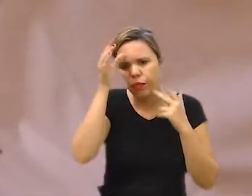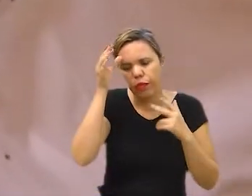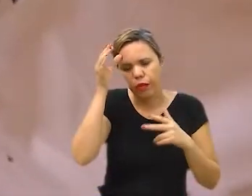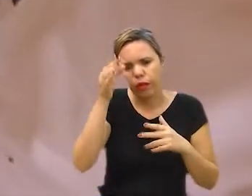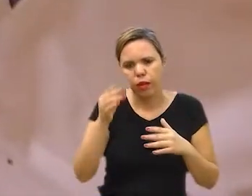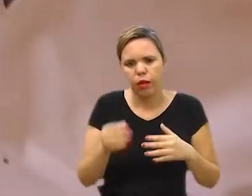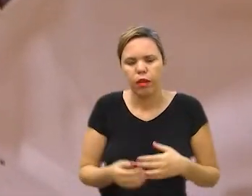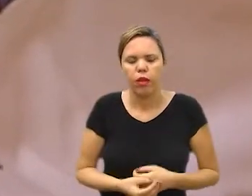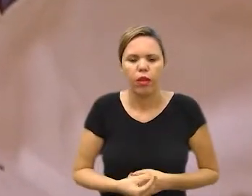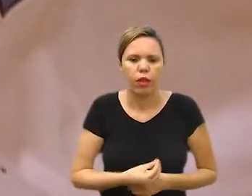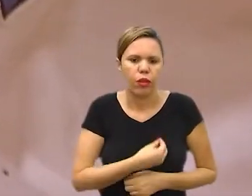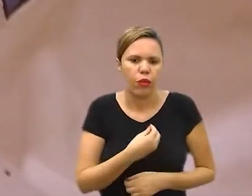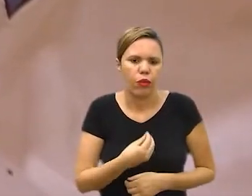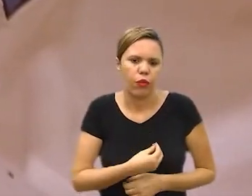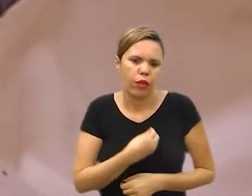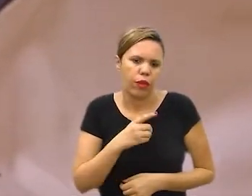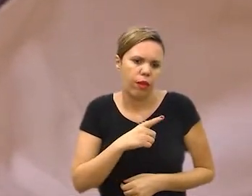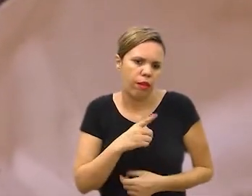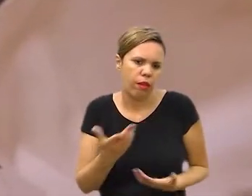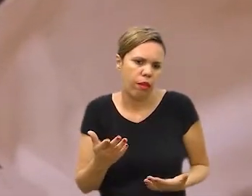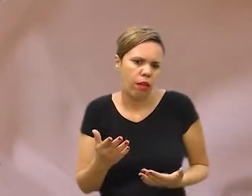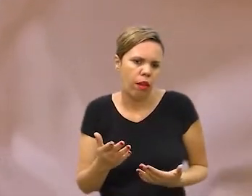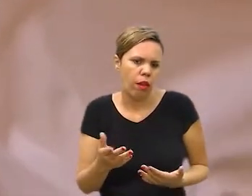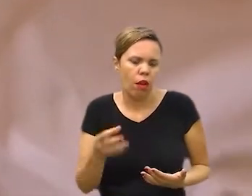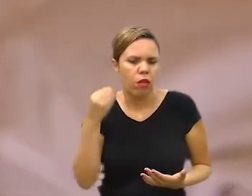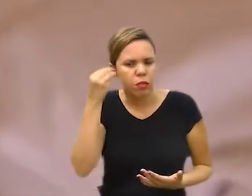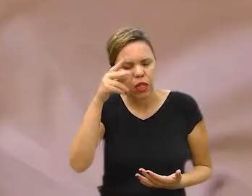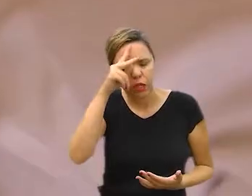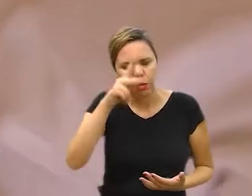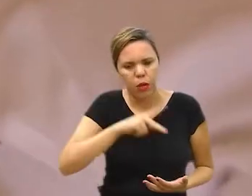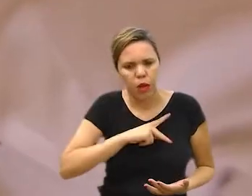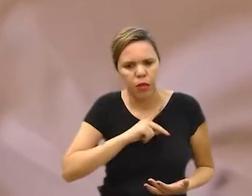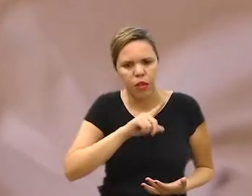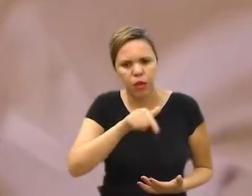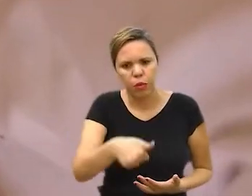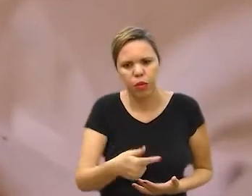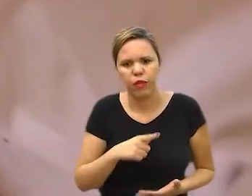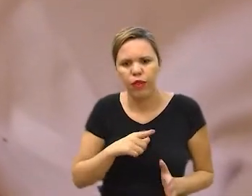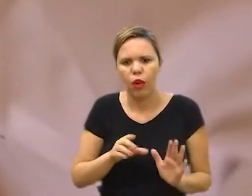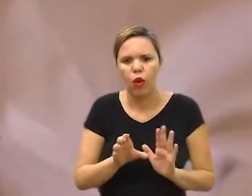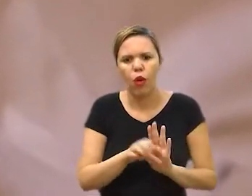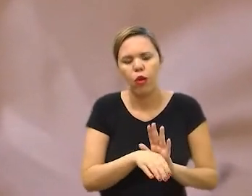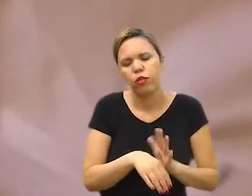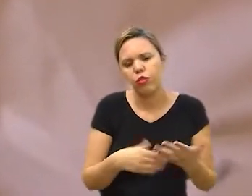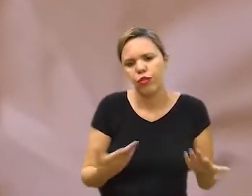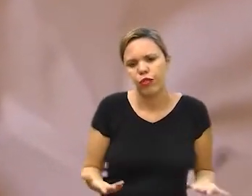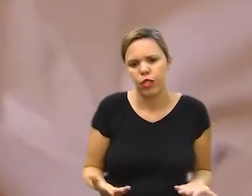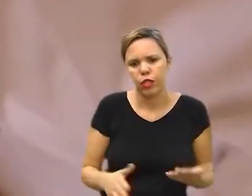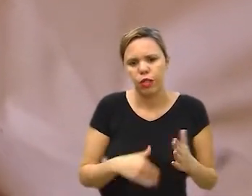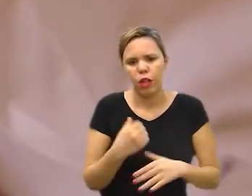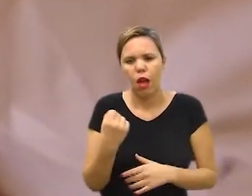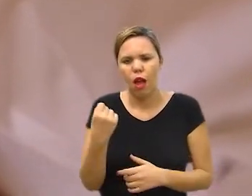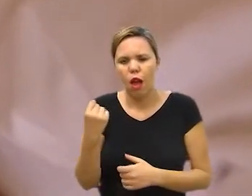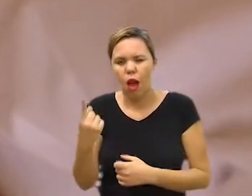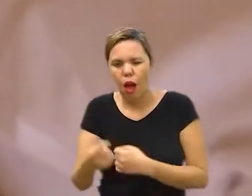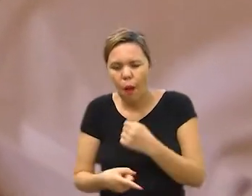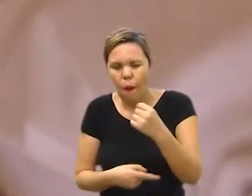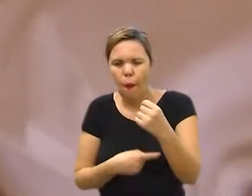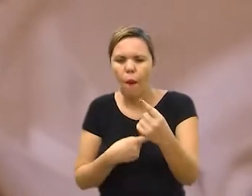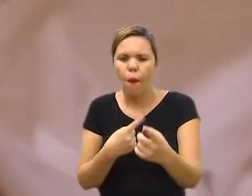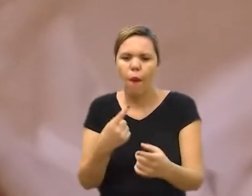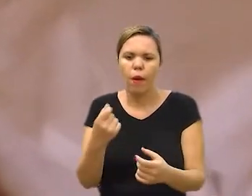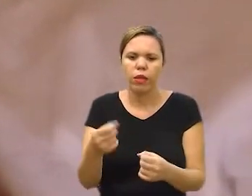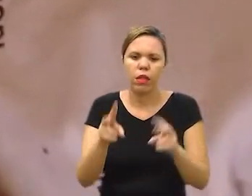para ser autoconstrução. Daí veio o construtivismo. Só que tem muitos paradigmas ainda desse